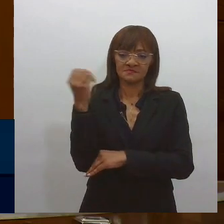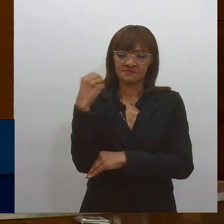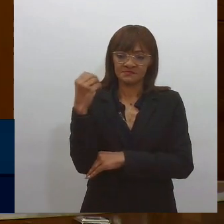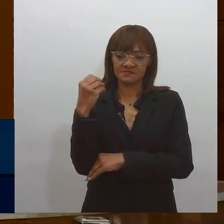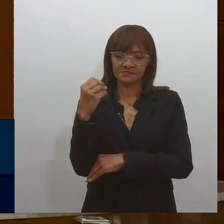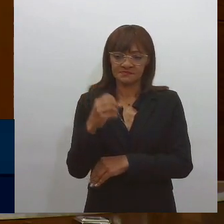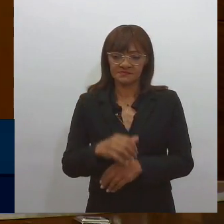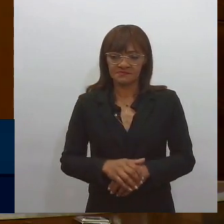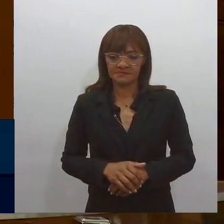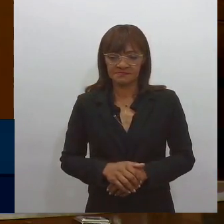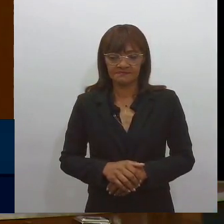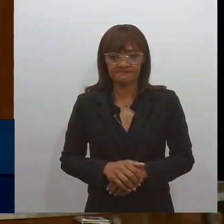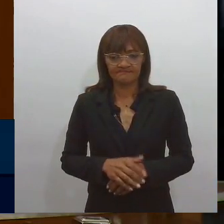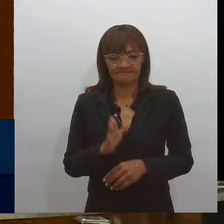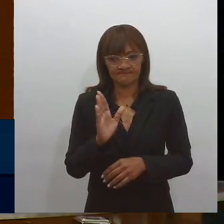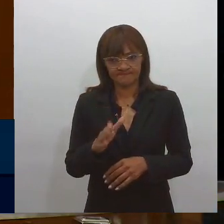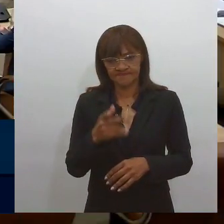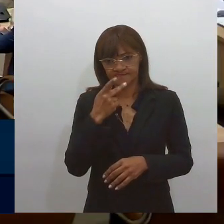pequeno